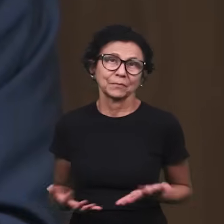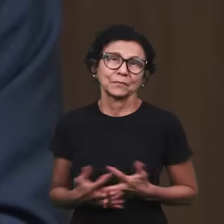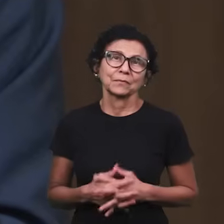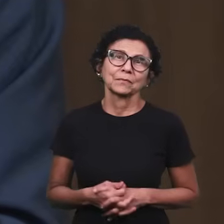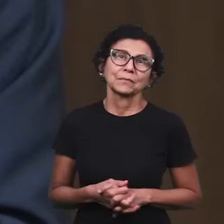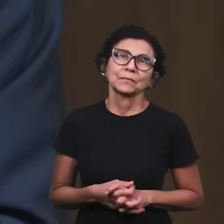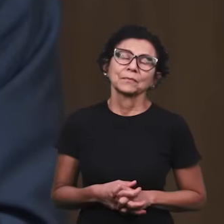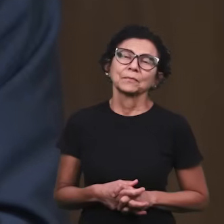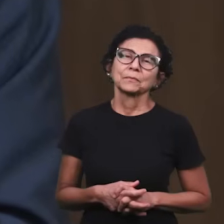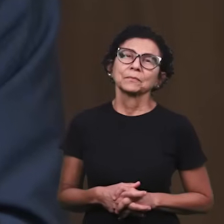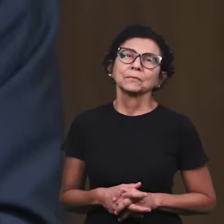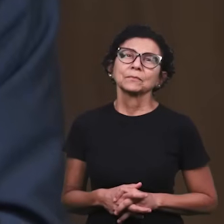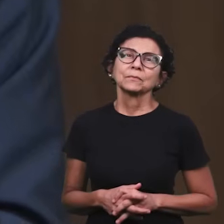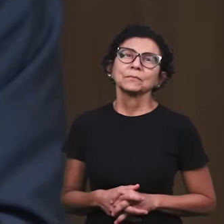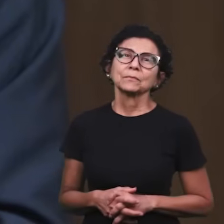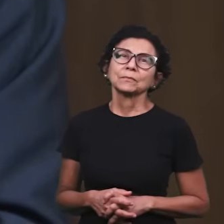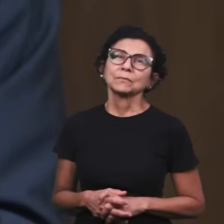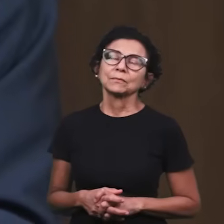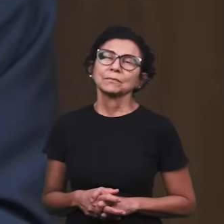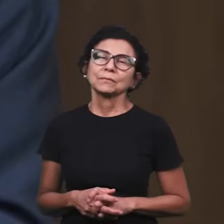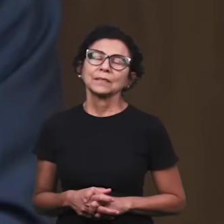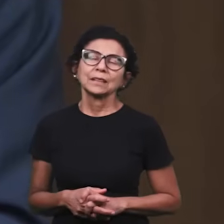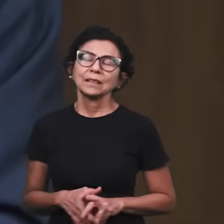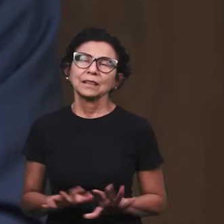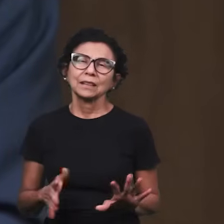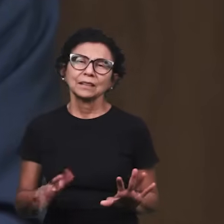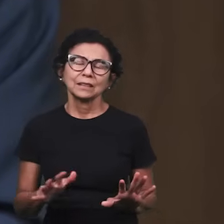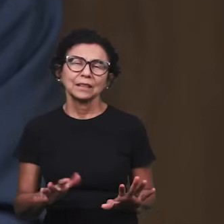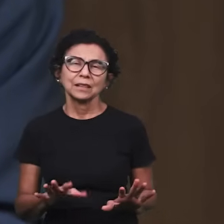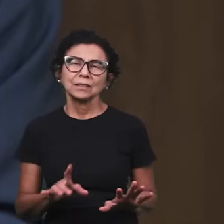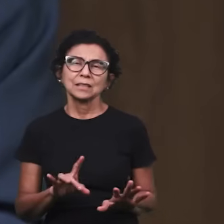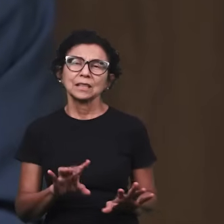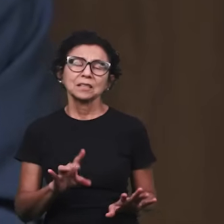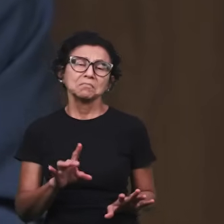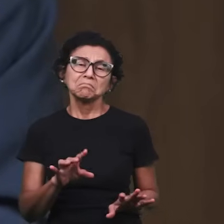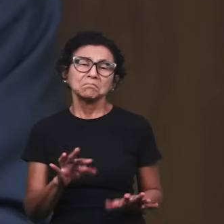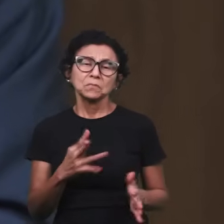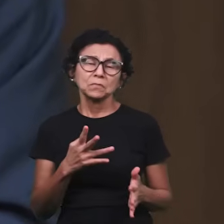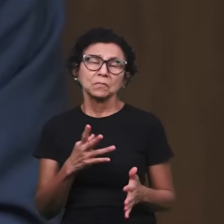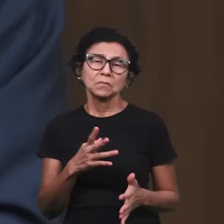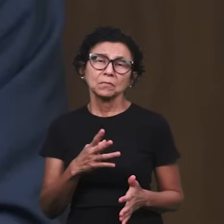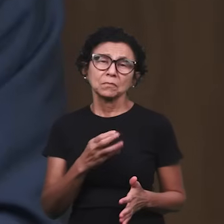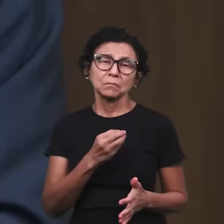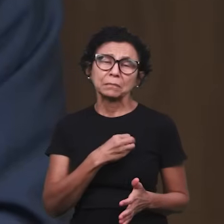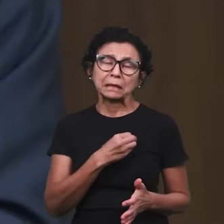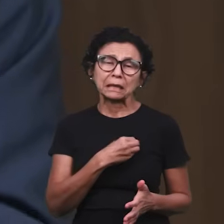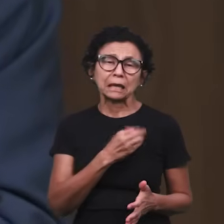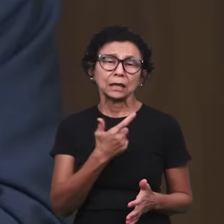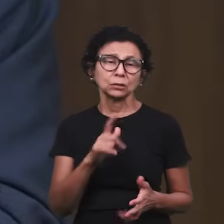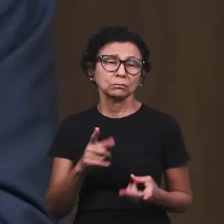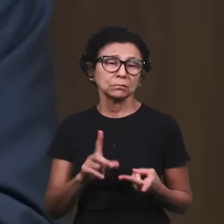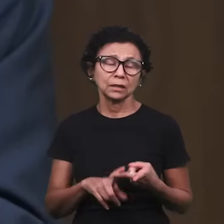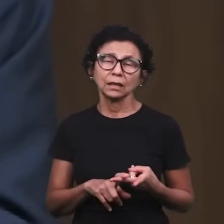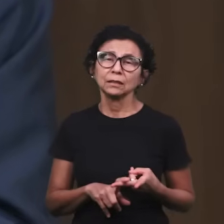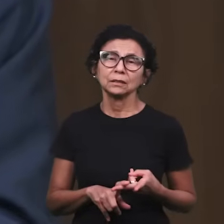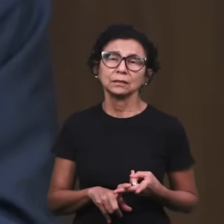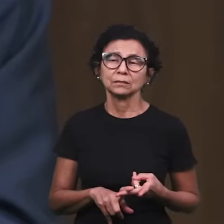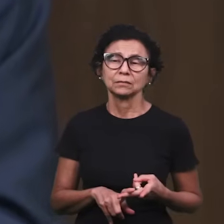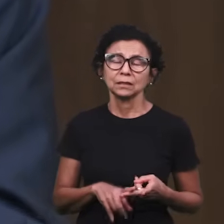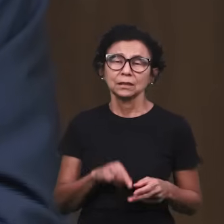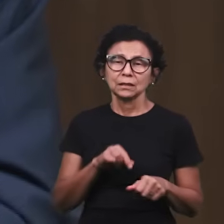você vê hoje que está tendo casamento, está encerrando, não houve pecado, não houve deslealdade, é